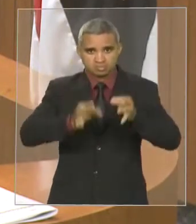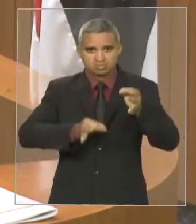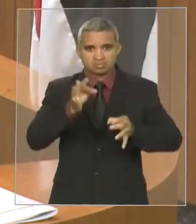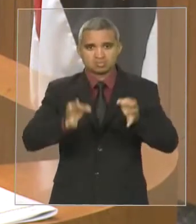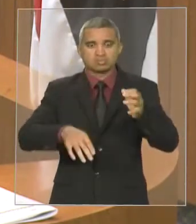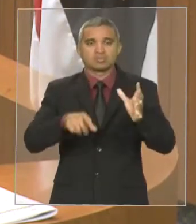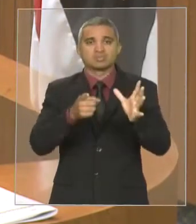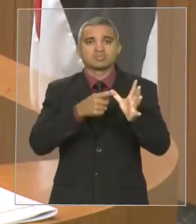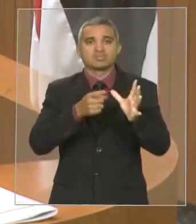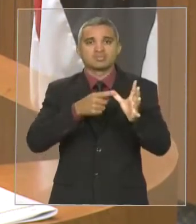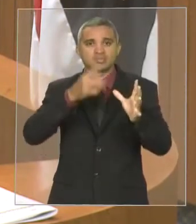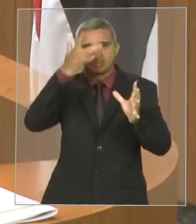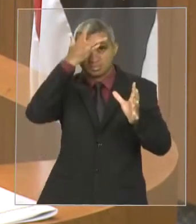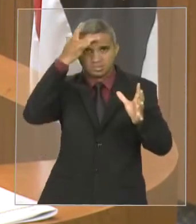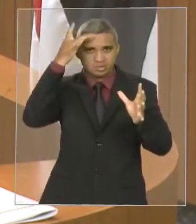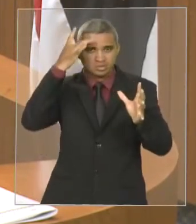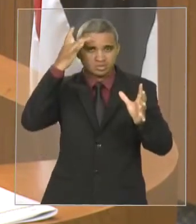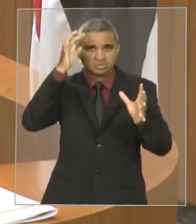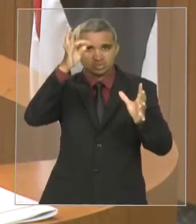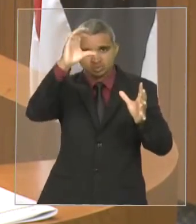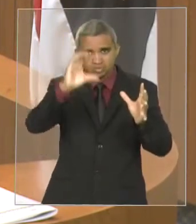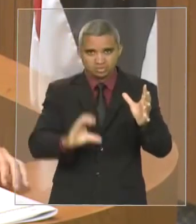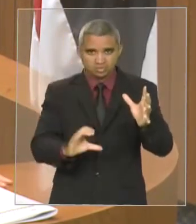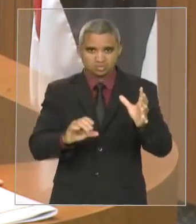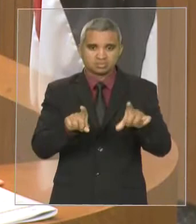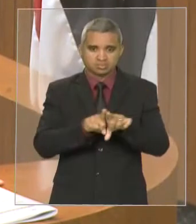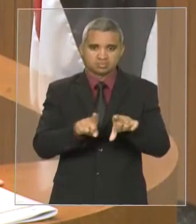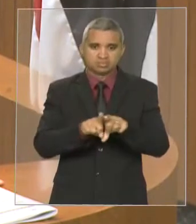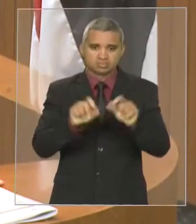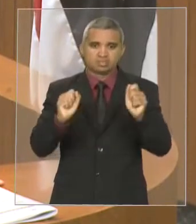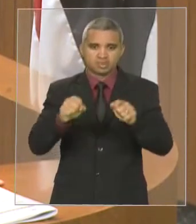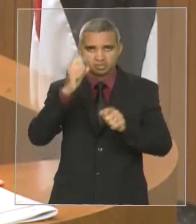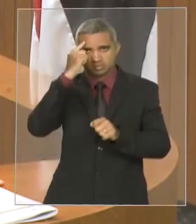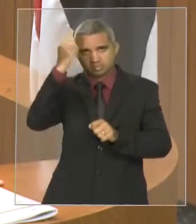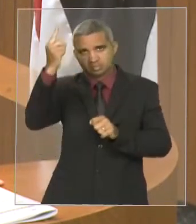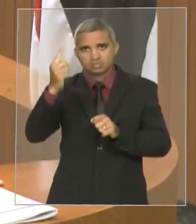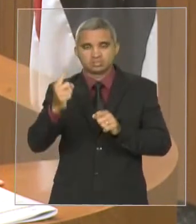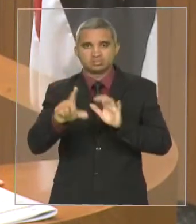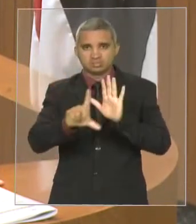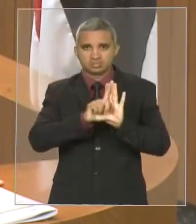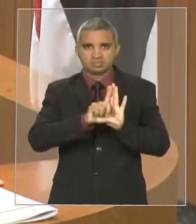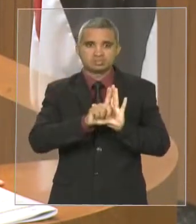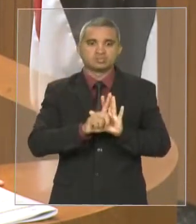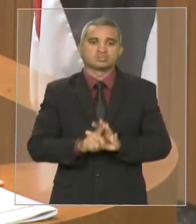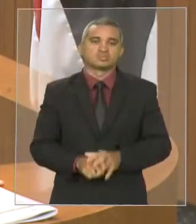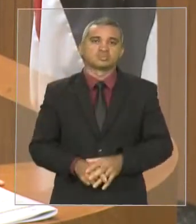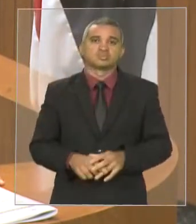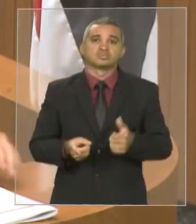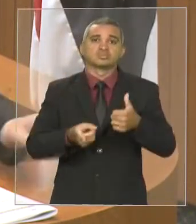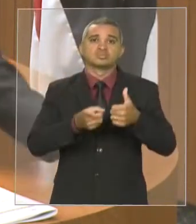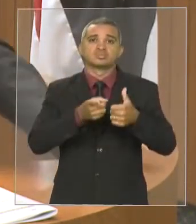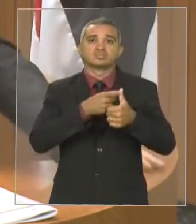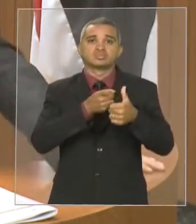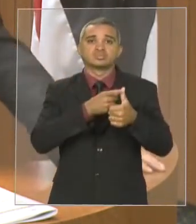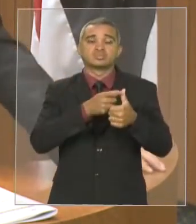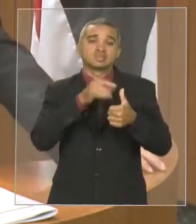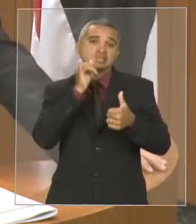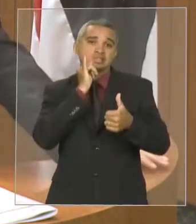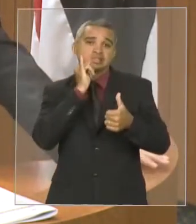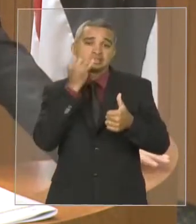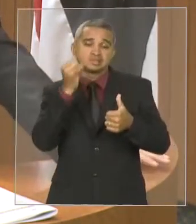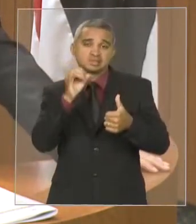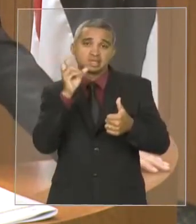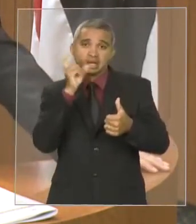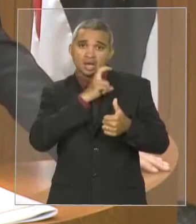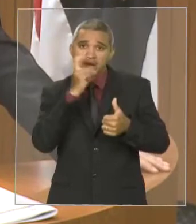previstos nesta Constituição. Parágrafo 1º. Em caso de relevância e urgência, o governador do Estado poderá